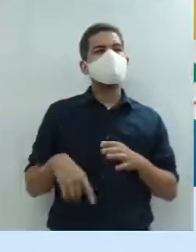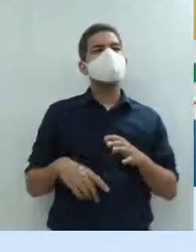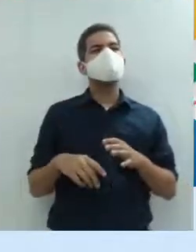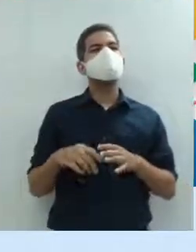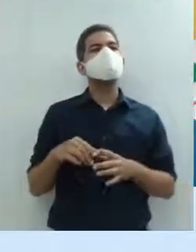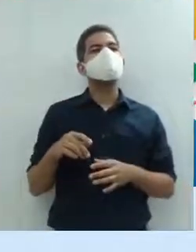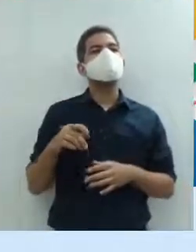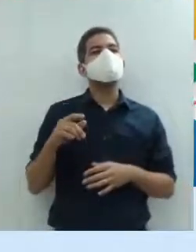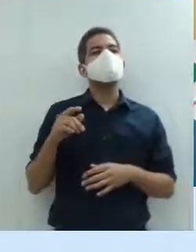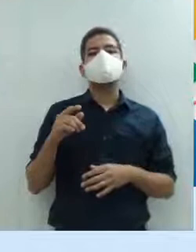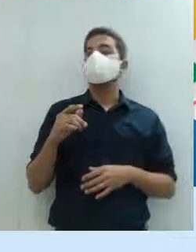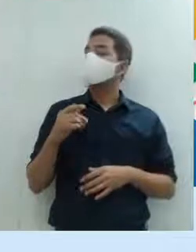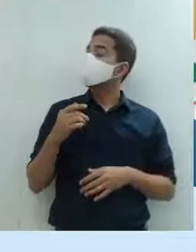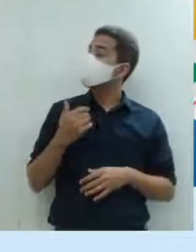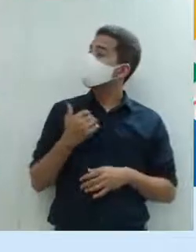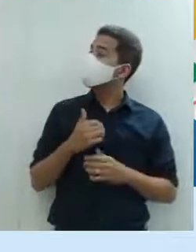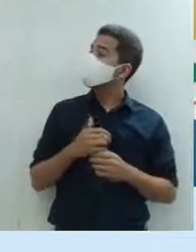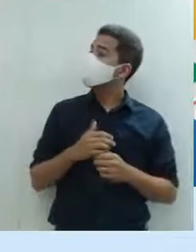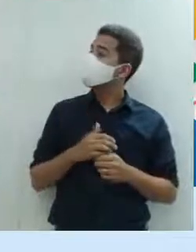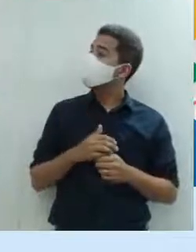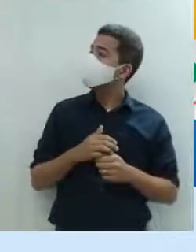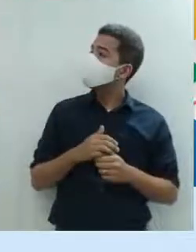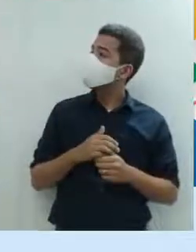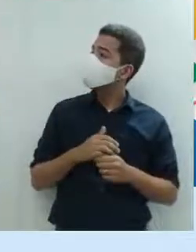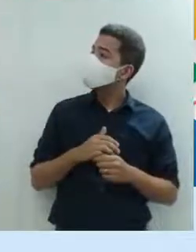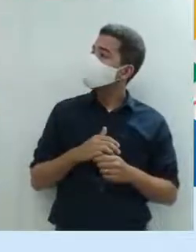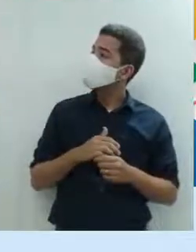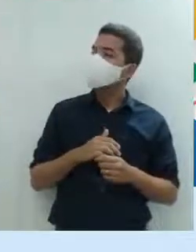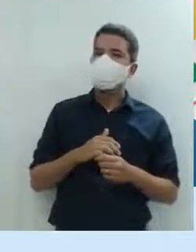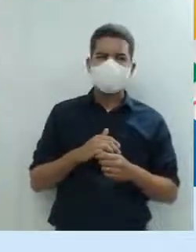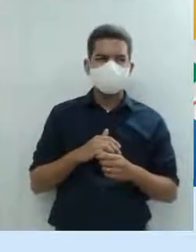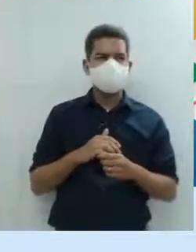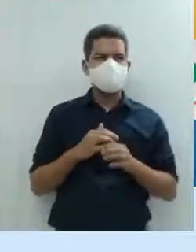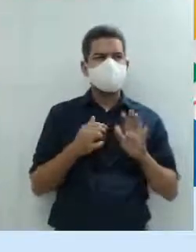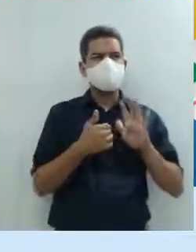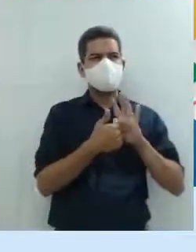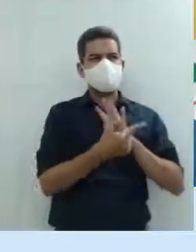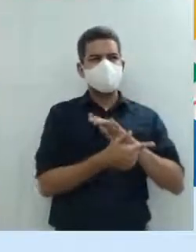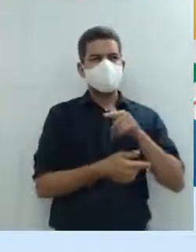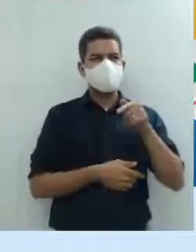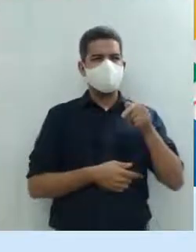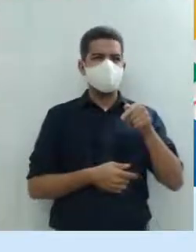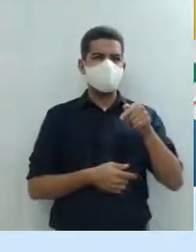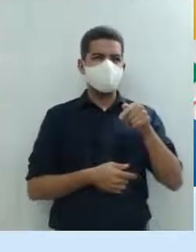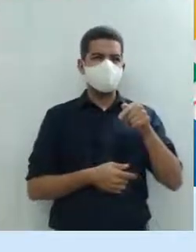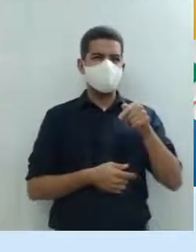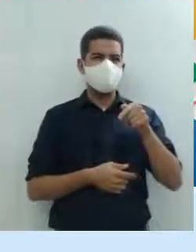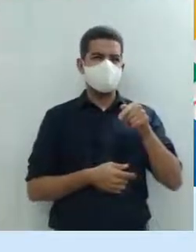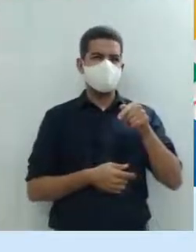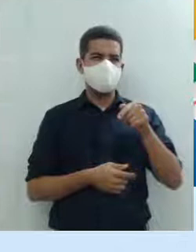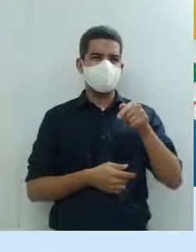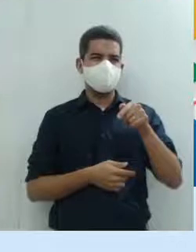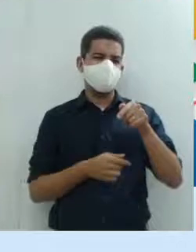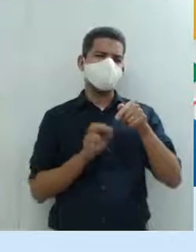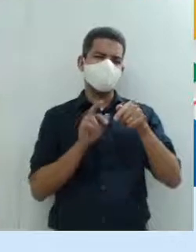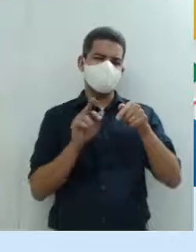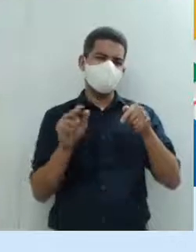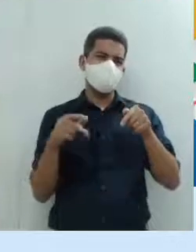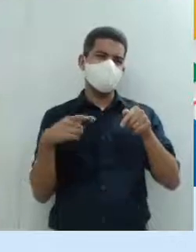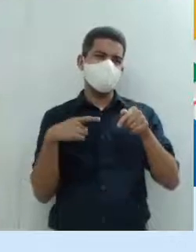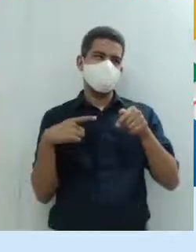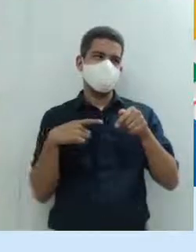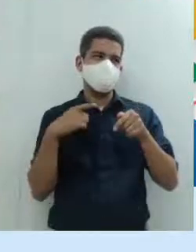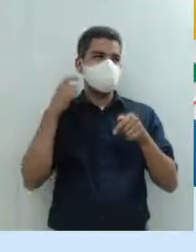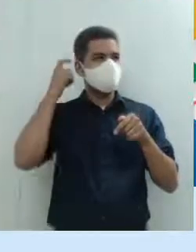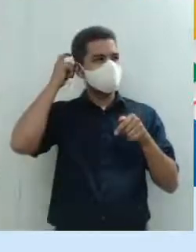correntes marítimas, massa de ar, relevo e vegetação. Pessoal, o negócio é complexo, é muita coisa. Mas o que é que a gente